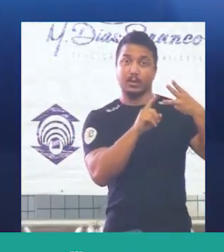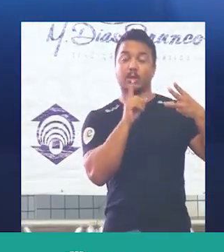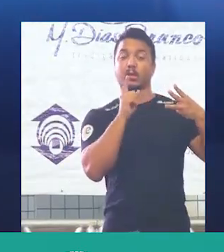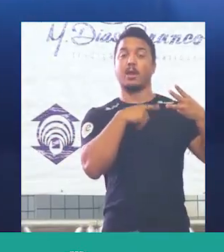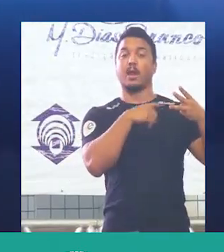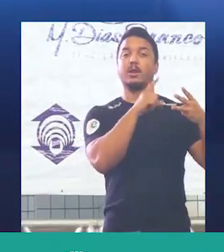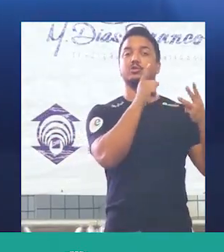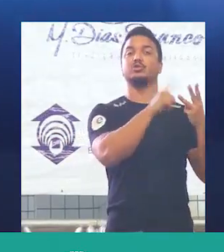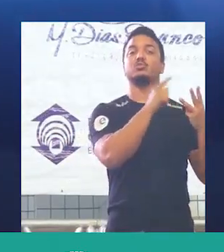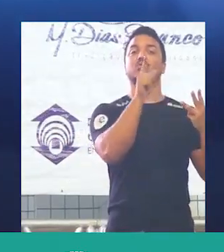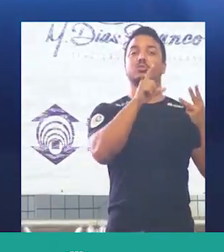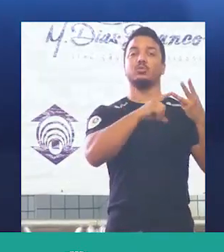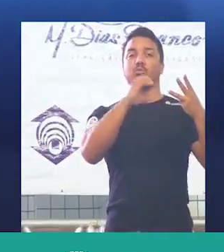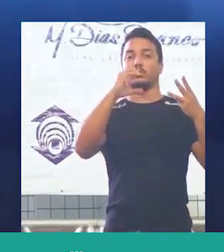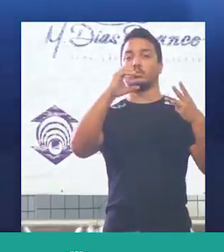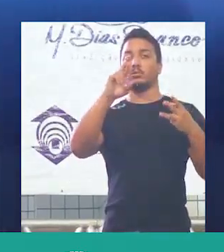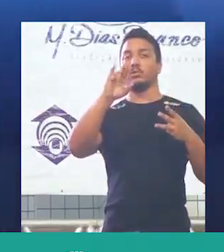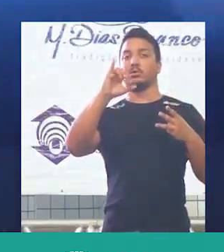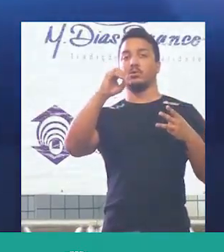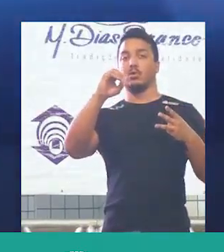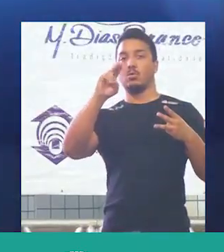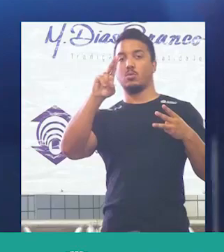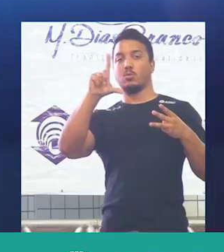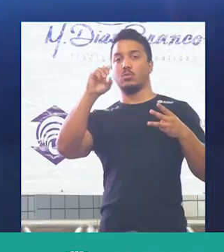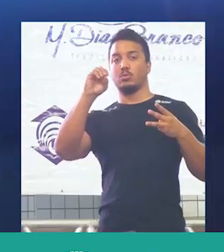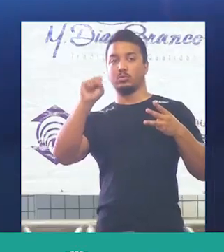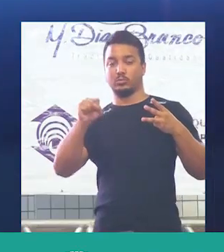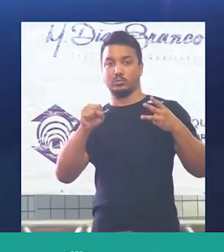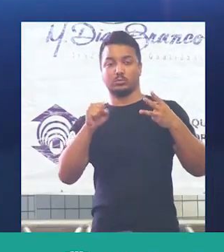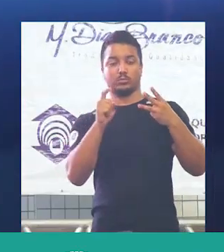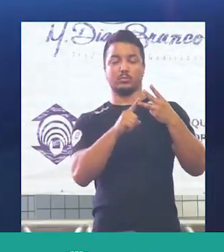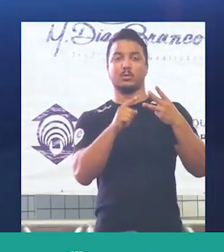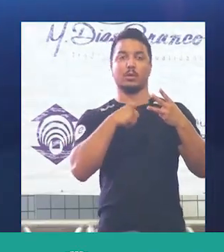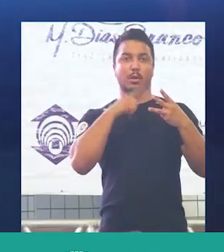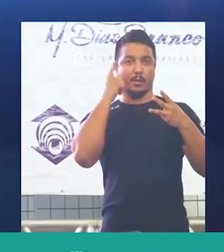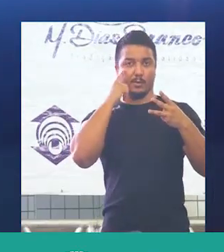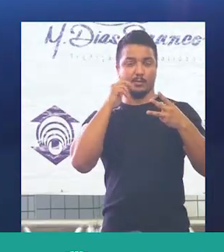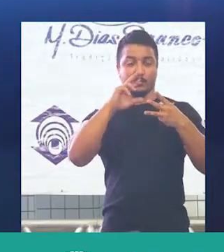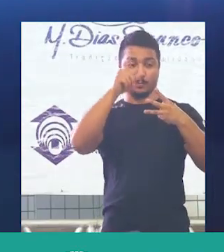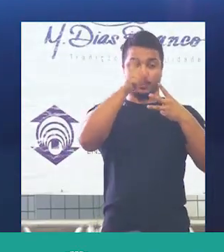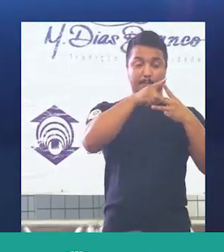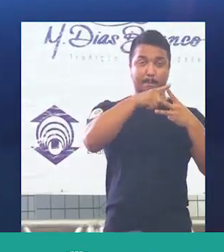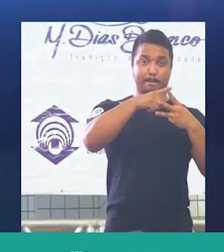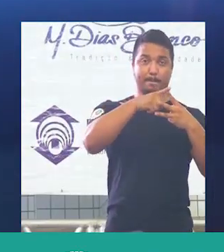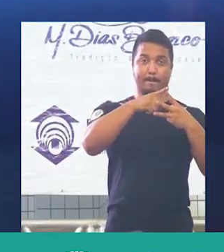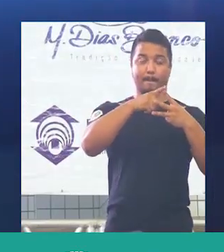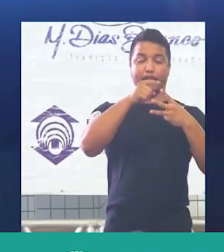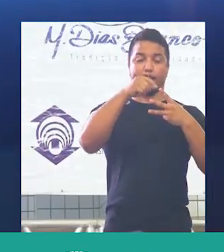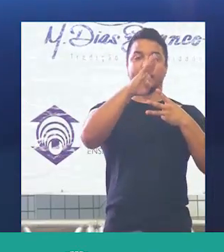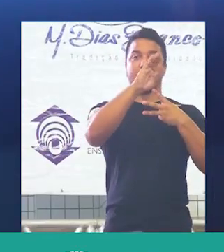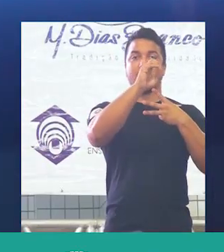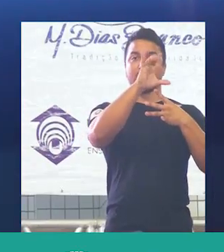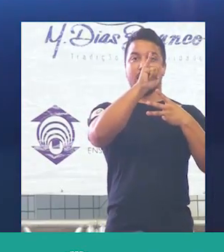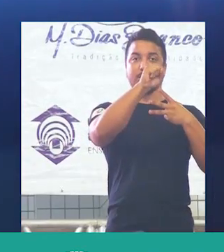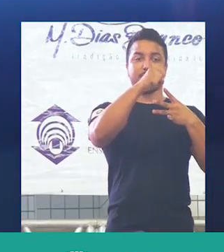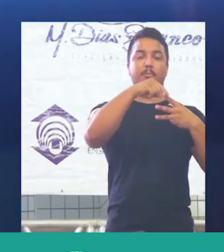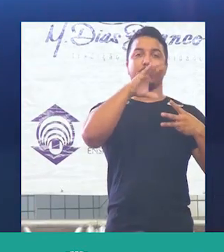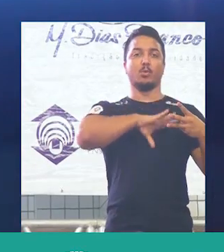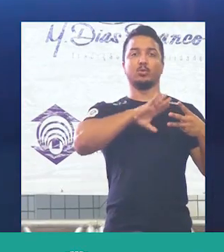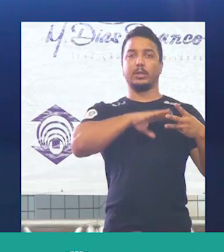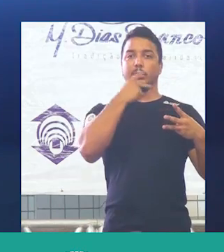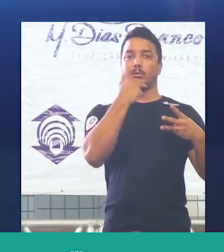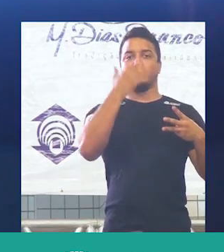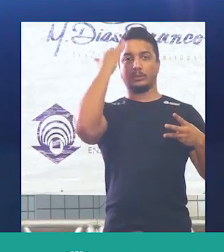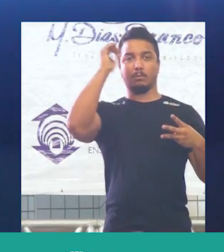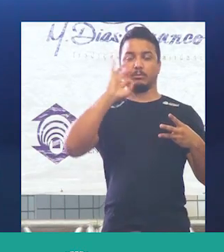escravo, os crioulos. Então nós temos os boçais, que vinham da África sem saber falar